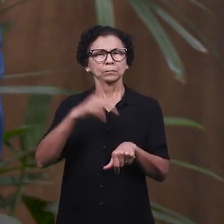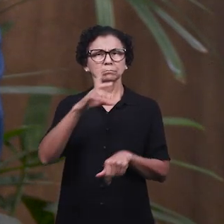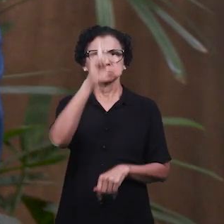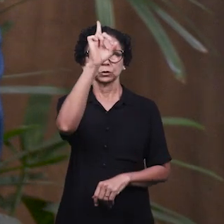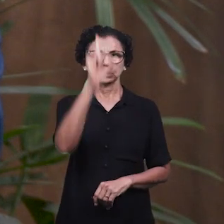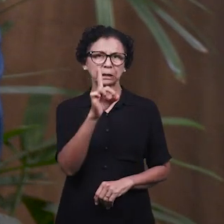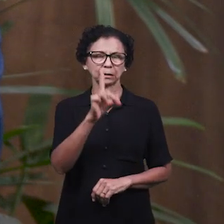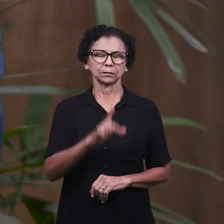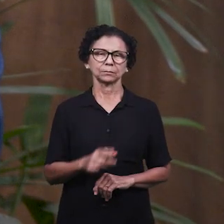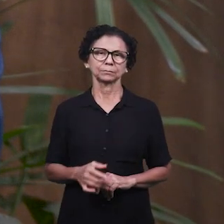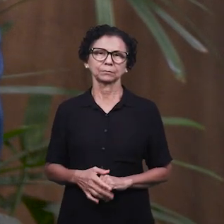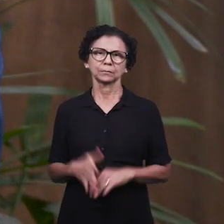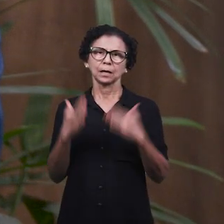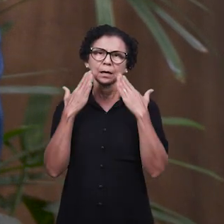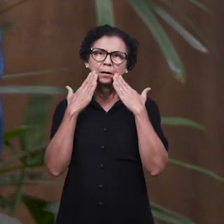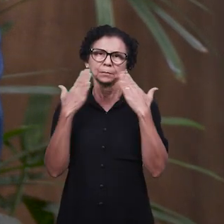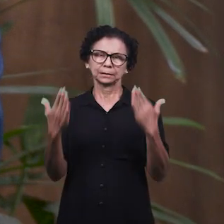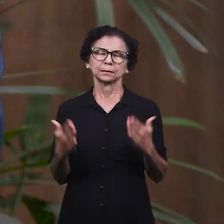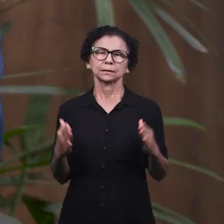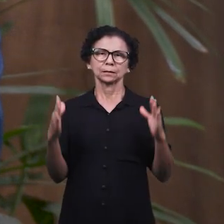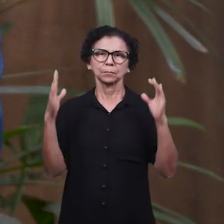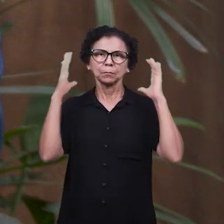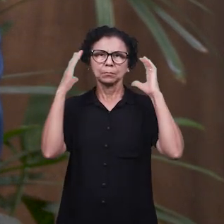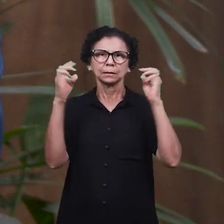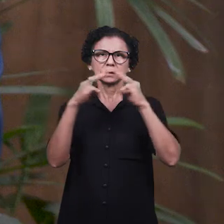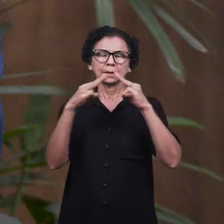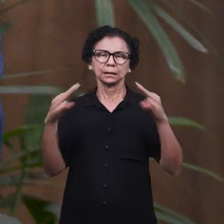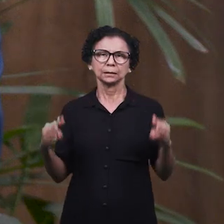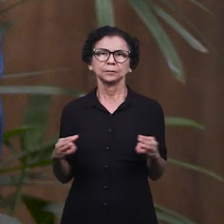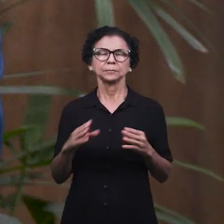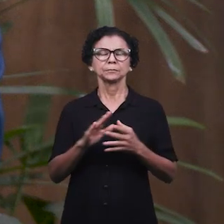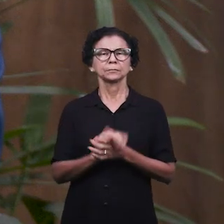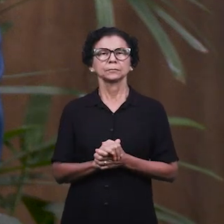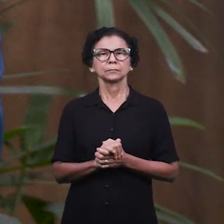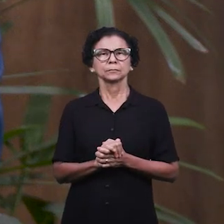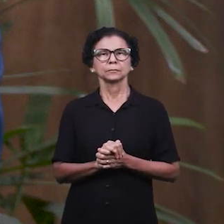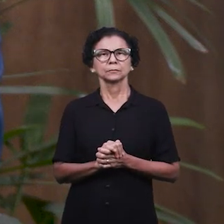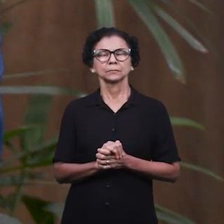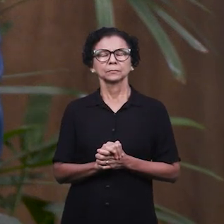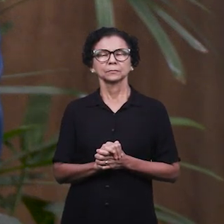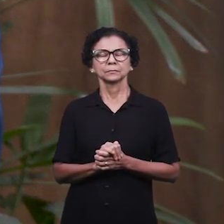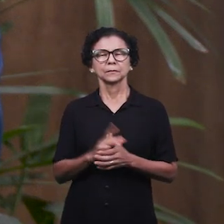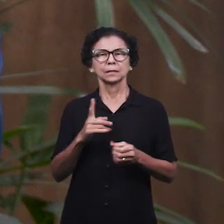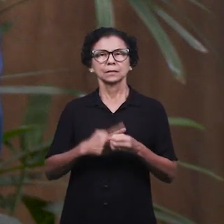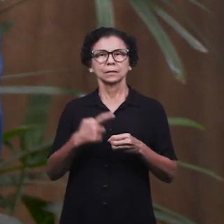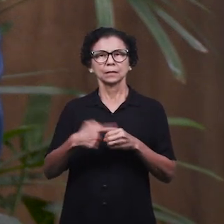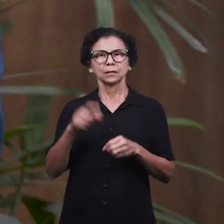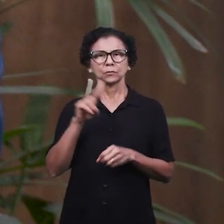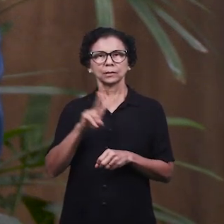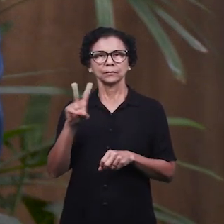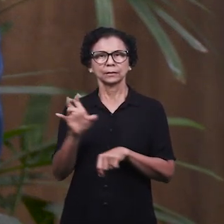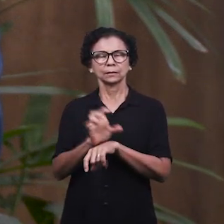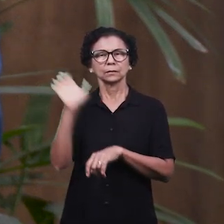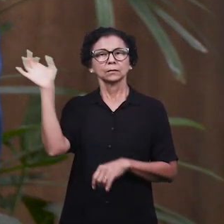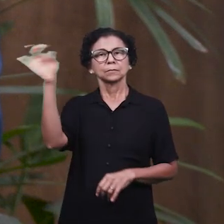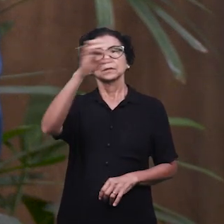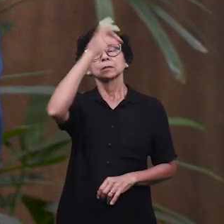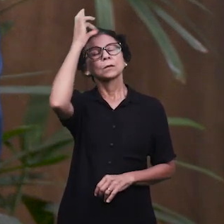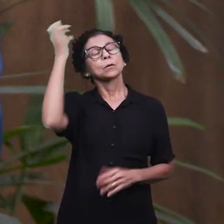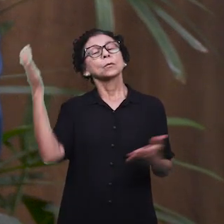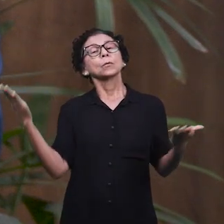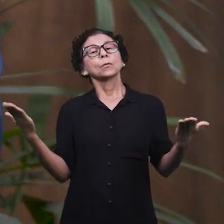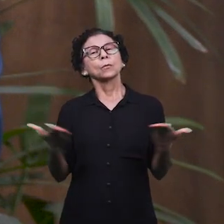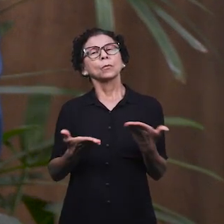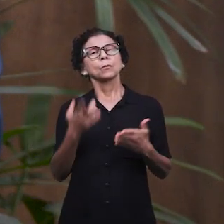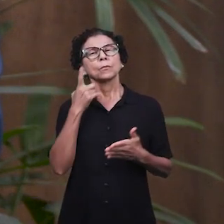nós apresentamos aqui dos estúdios da Rádio Manaim, na cidade de Vila Velha, no estado do Espírito Santo. Hoje vamos falar sobre um